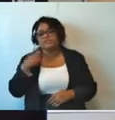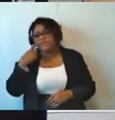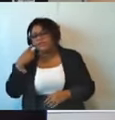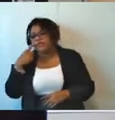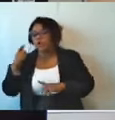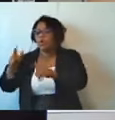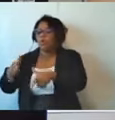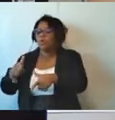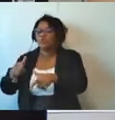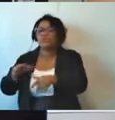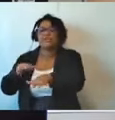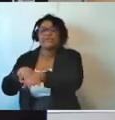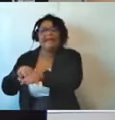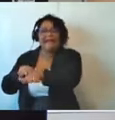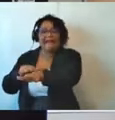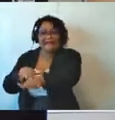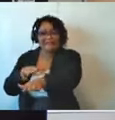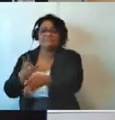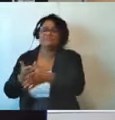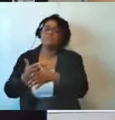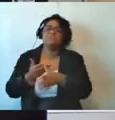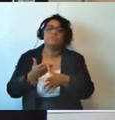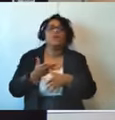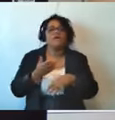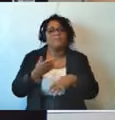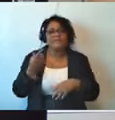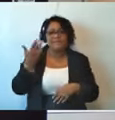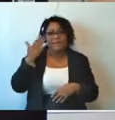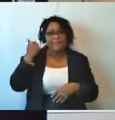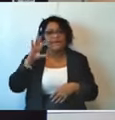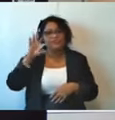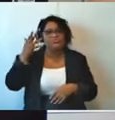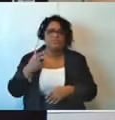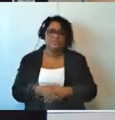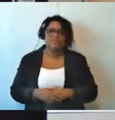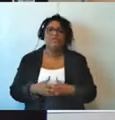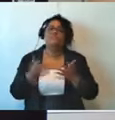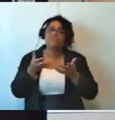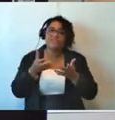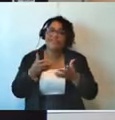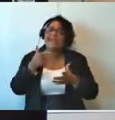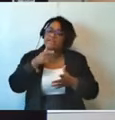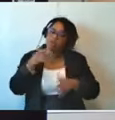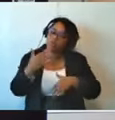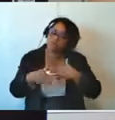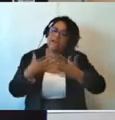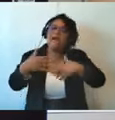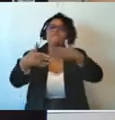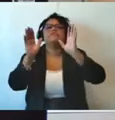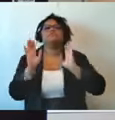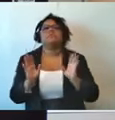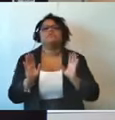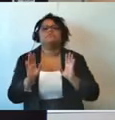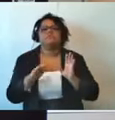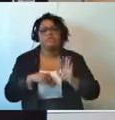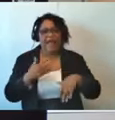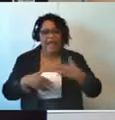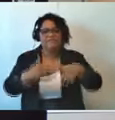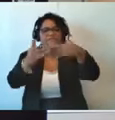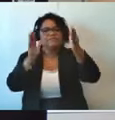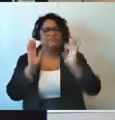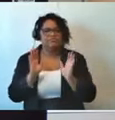resolver. O que a gente quer é que realmente a coisa avance. E dentro da perspectiva